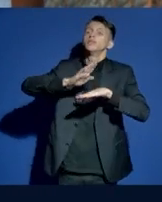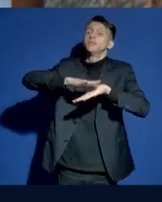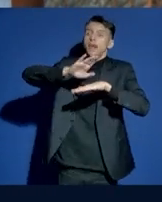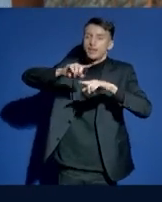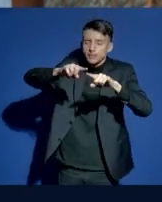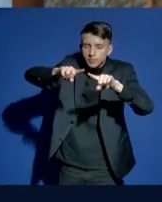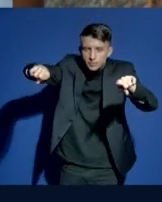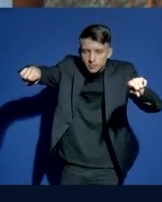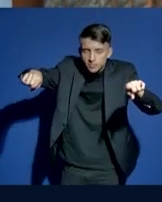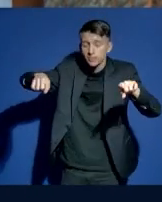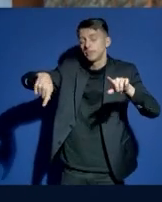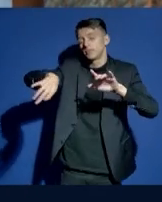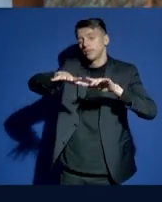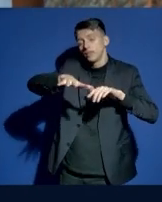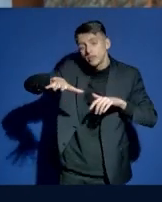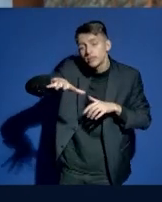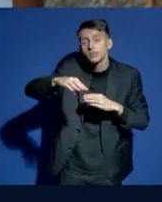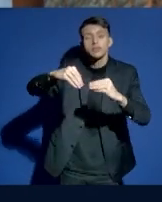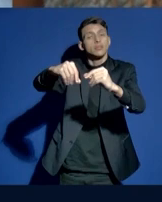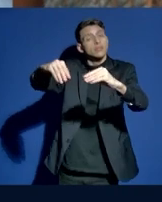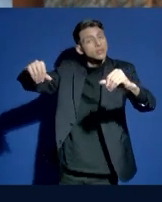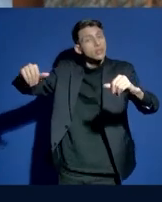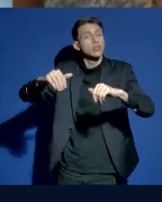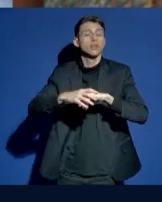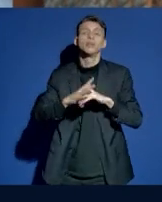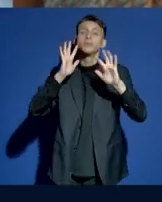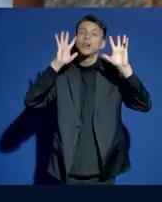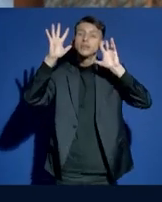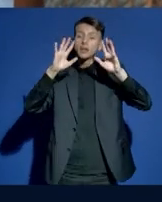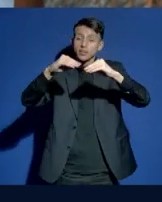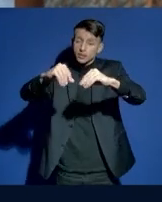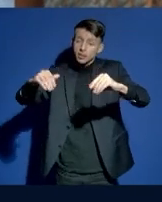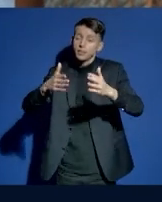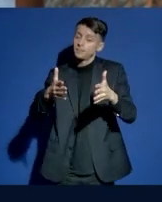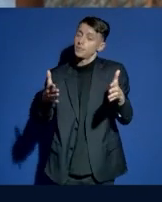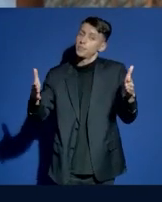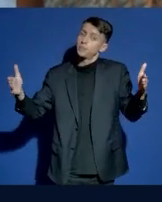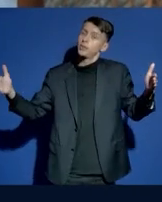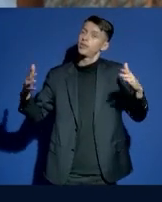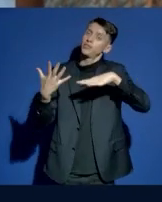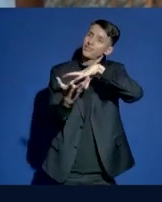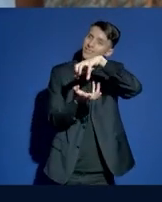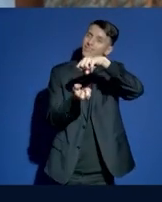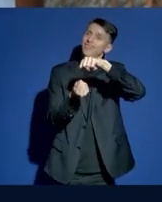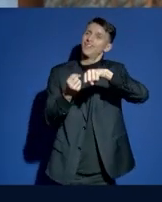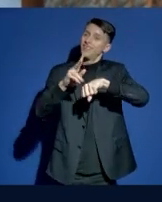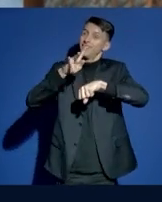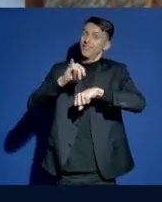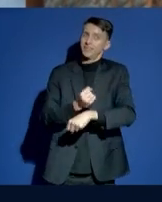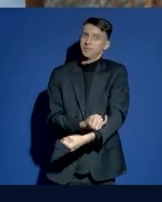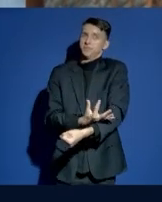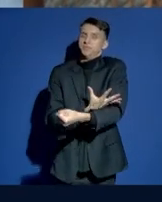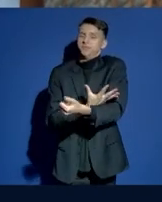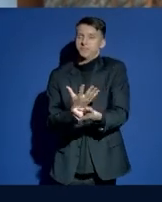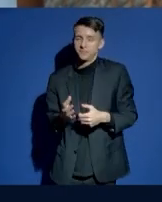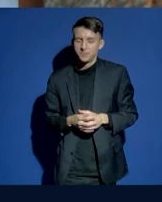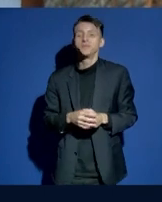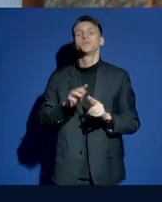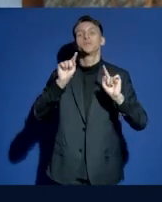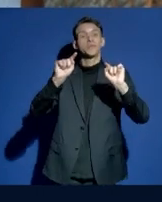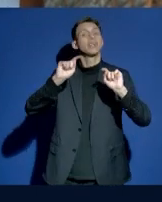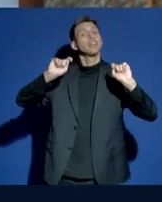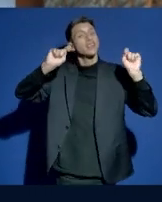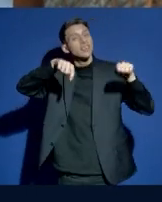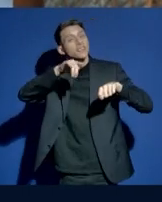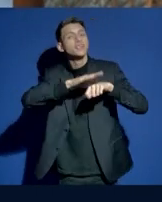abrir mais enfim e só isso aí já quando a gente fala em abrir mais encerrado sustentabilidade já chega a dar um arrepio né então é tudo que a gente